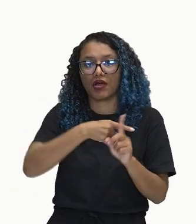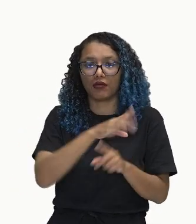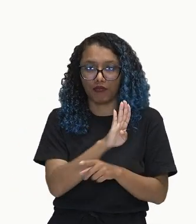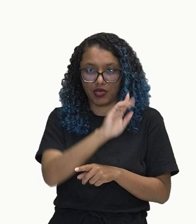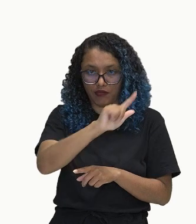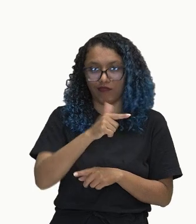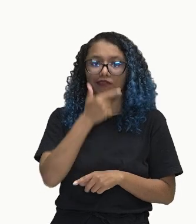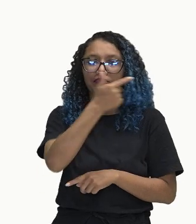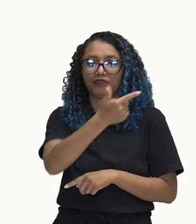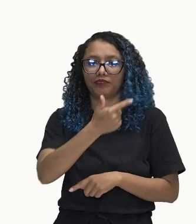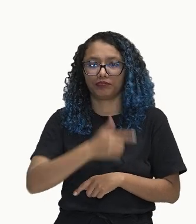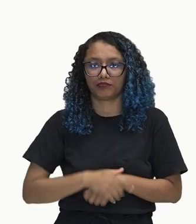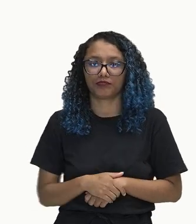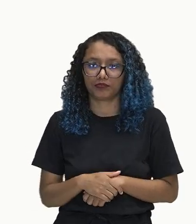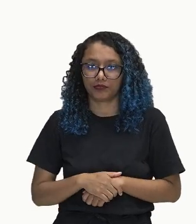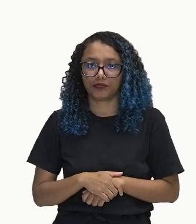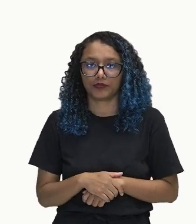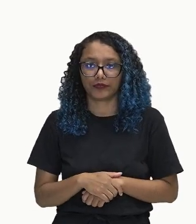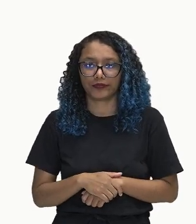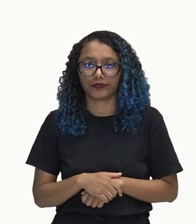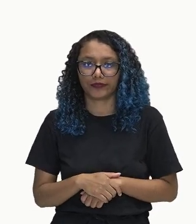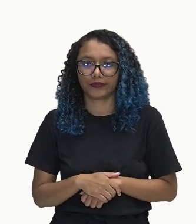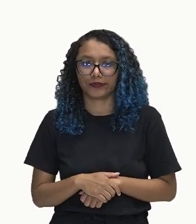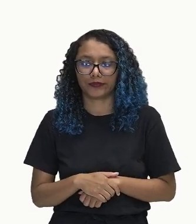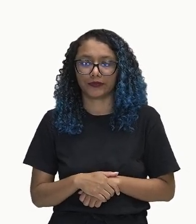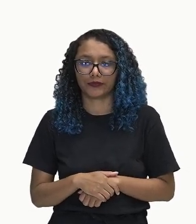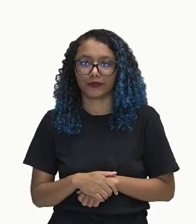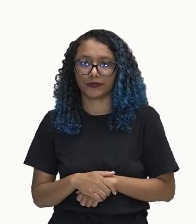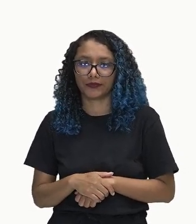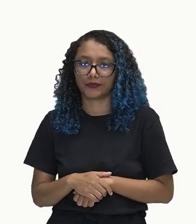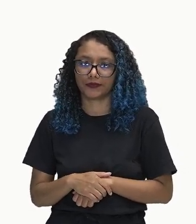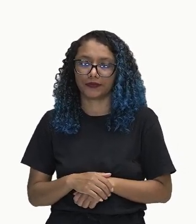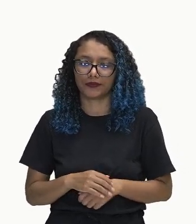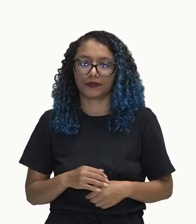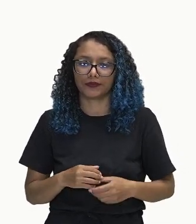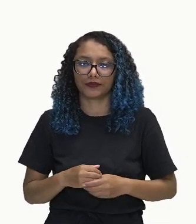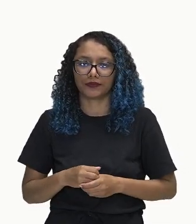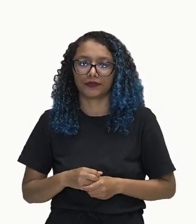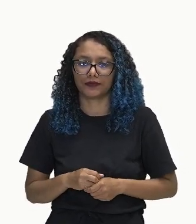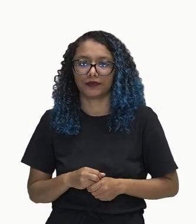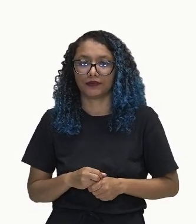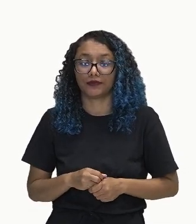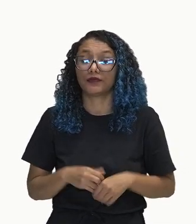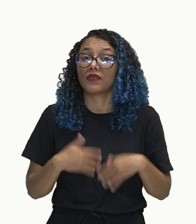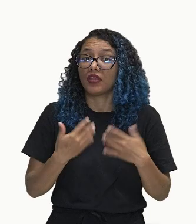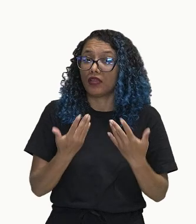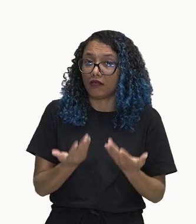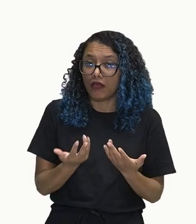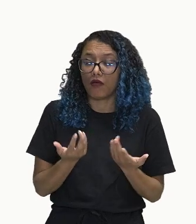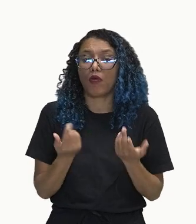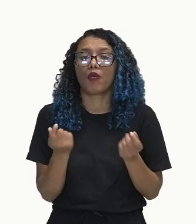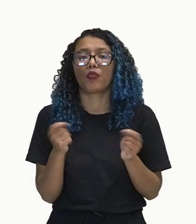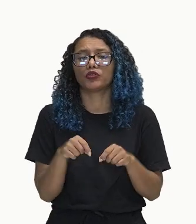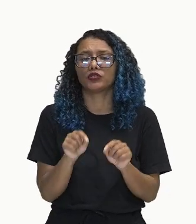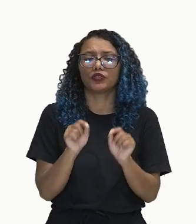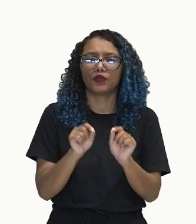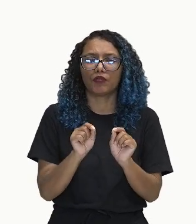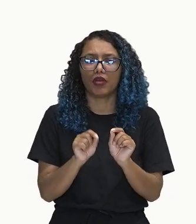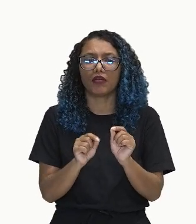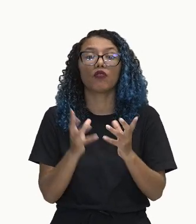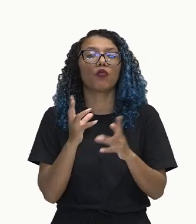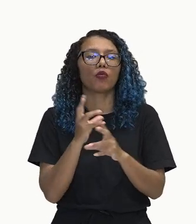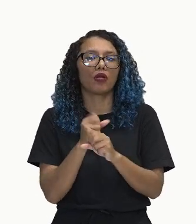segundo termo ao quadrado. E é justamente a partir desses valores que a gente vai trabalhar aqui embaixo, olha